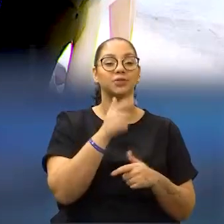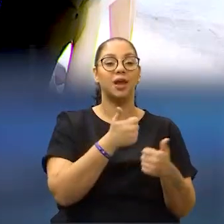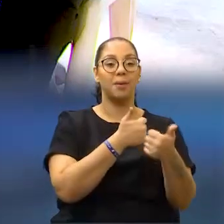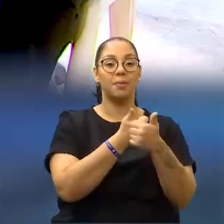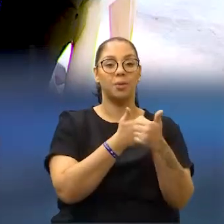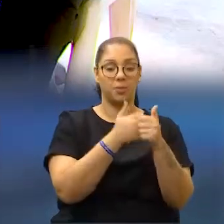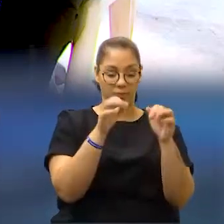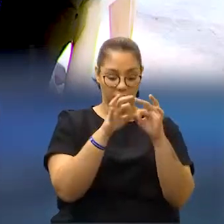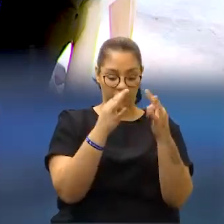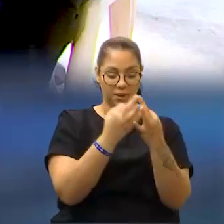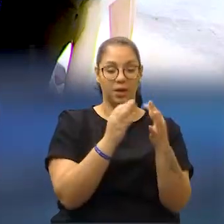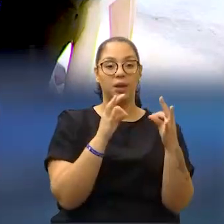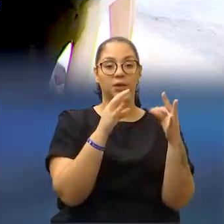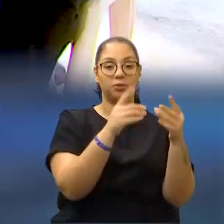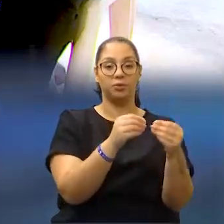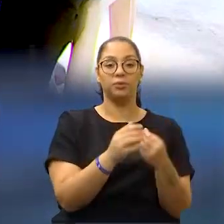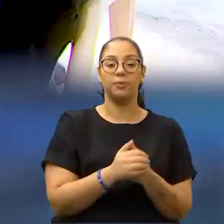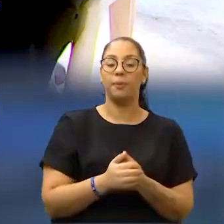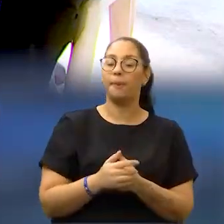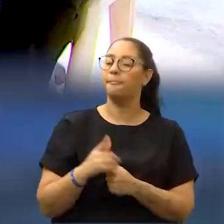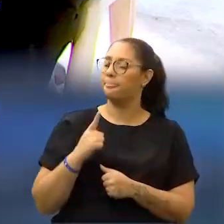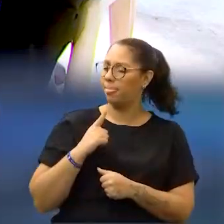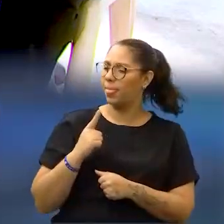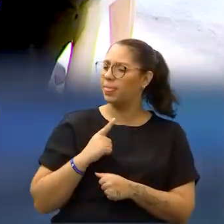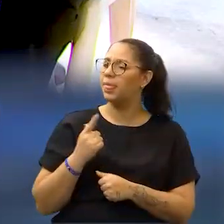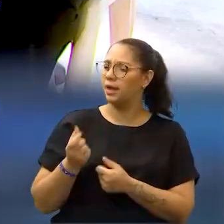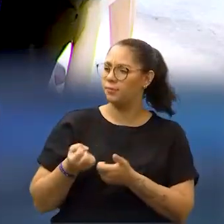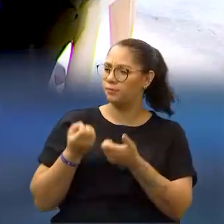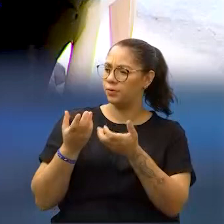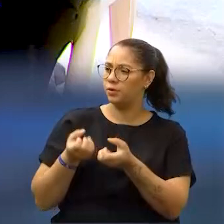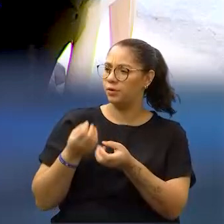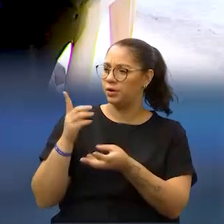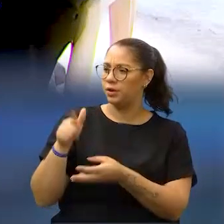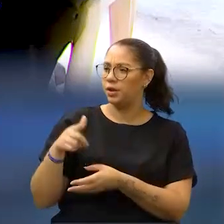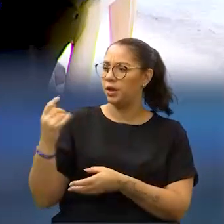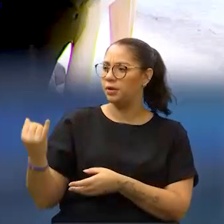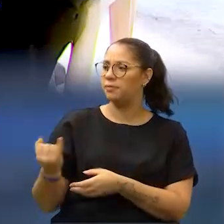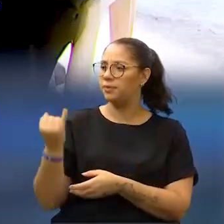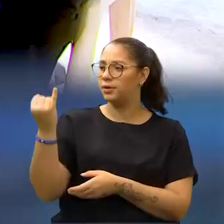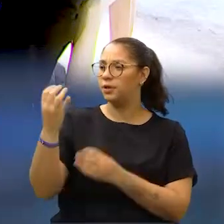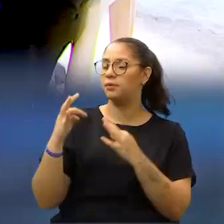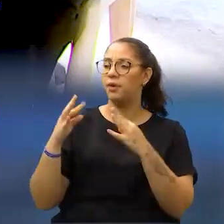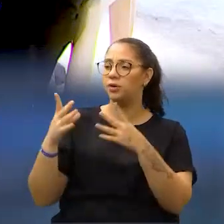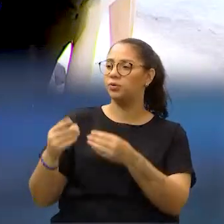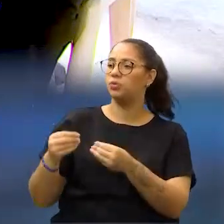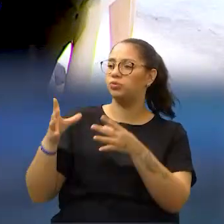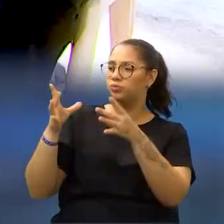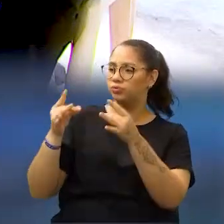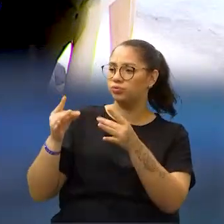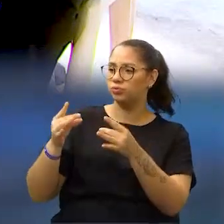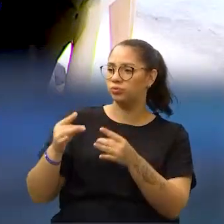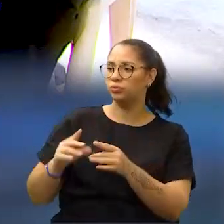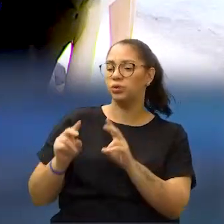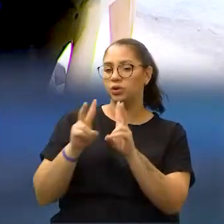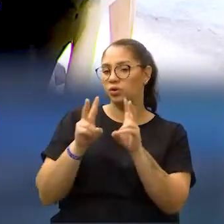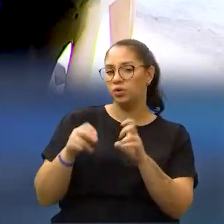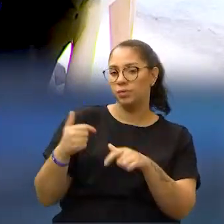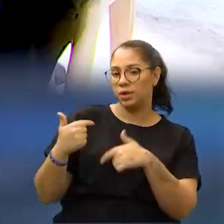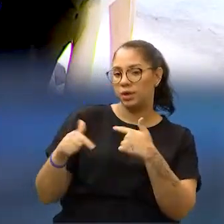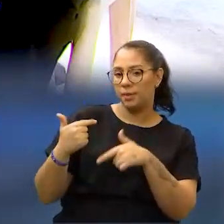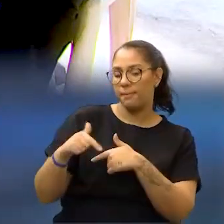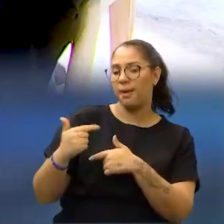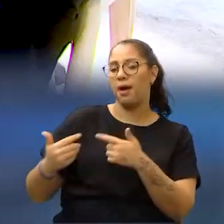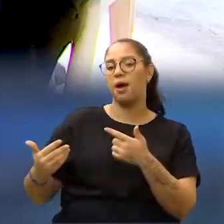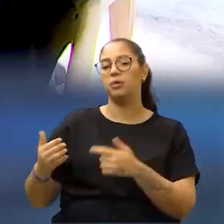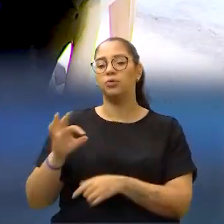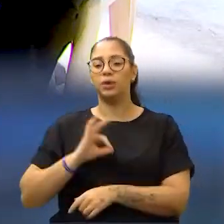na comunidade, aproximar a família e tudo, né? Sim. Eu acho que tem um dado que é sempre importante para todas as